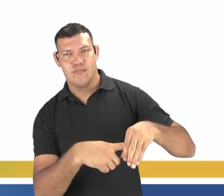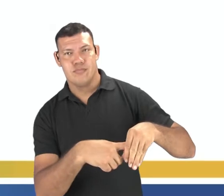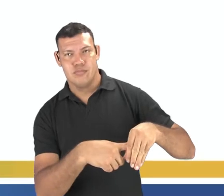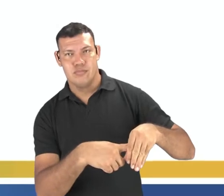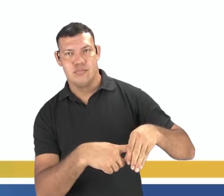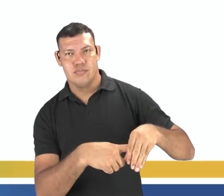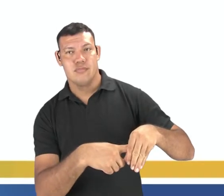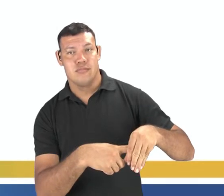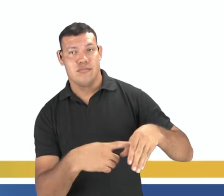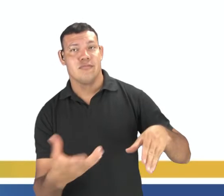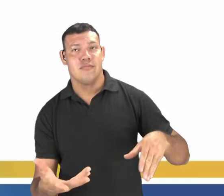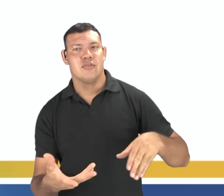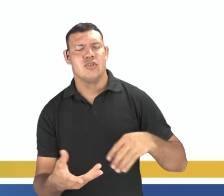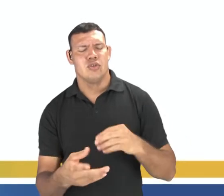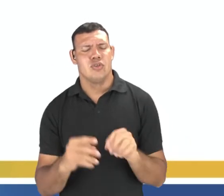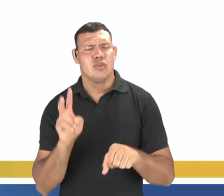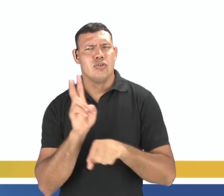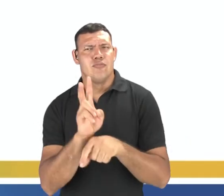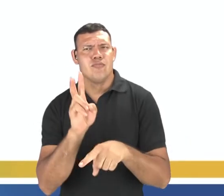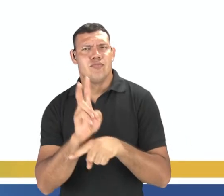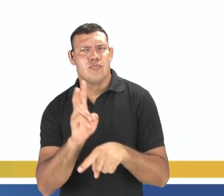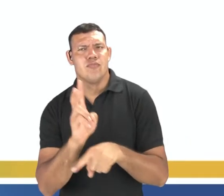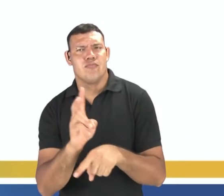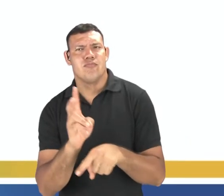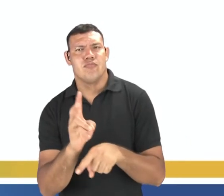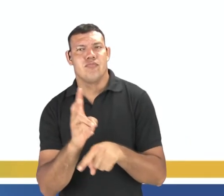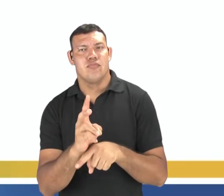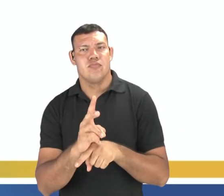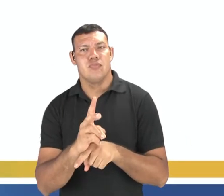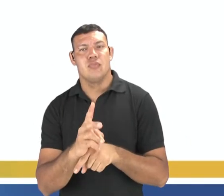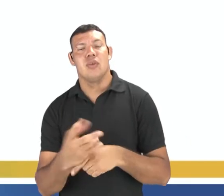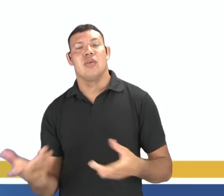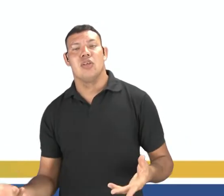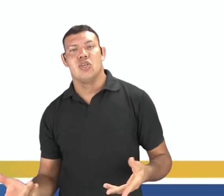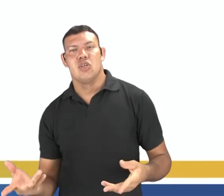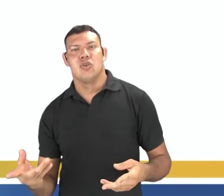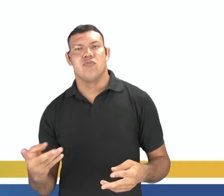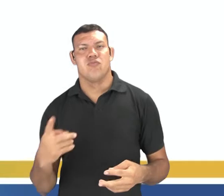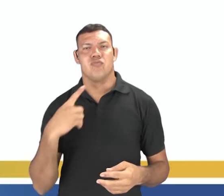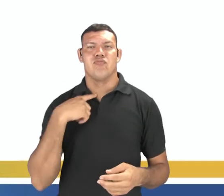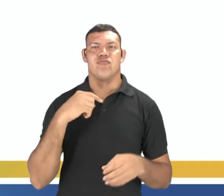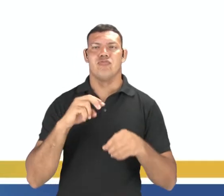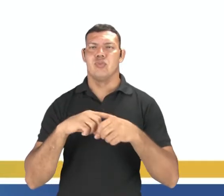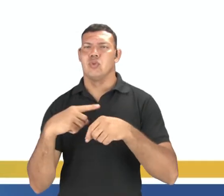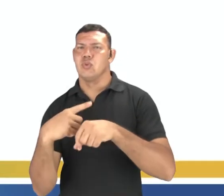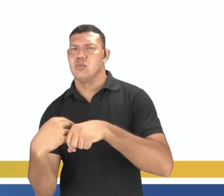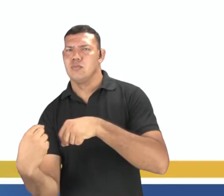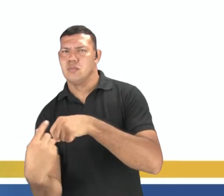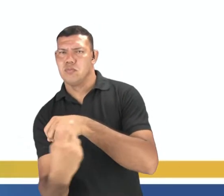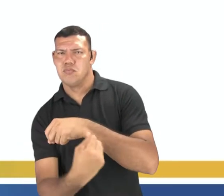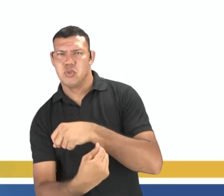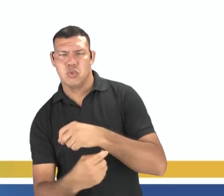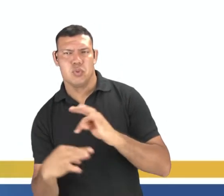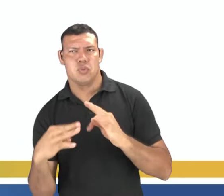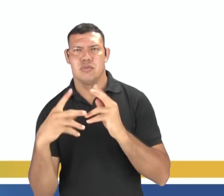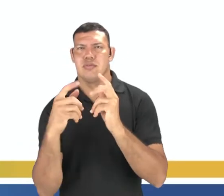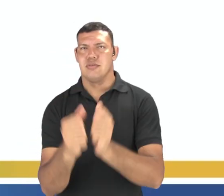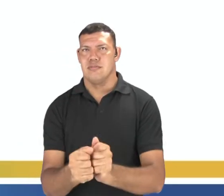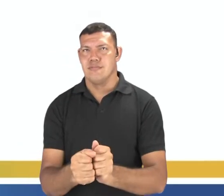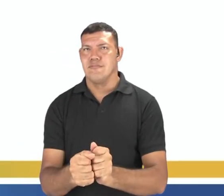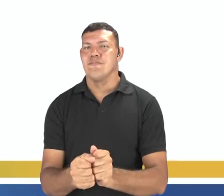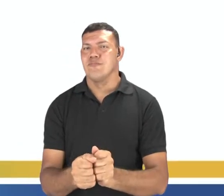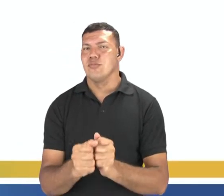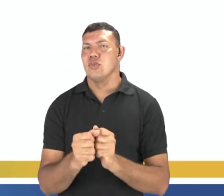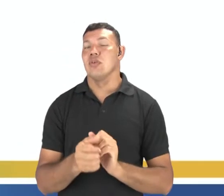proteger os órgãos genitais internos contra micro-organismos infecciosos. Os grandes lábios e os